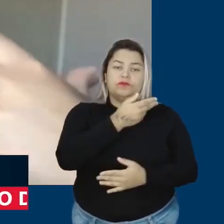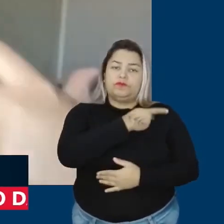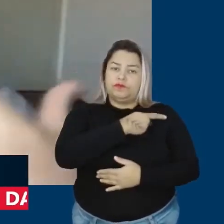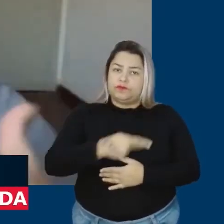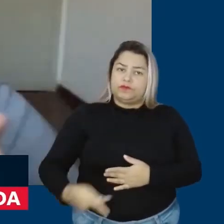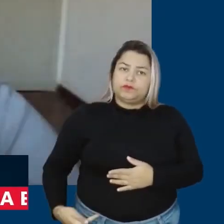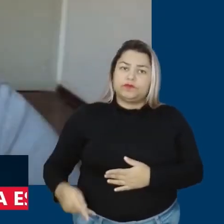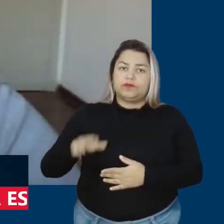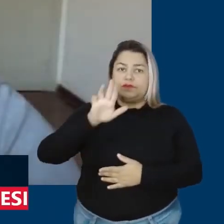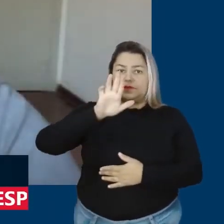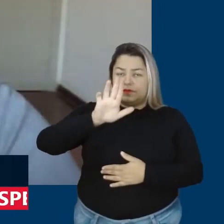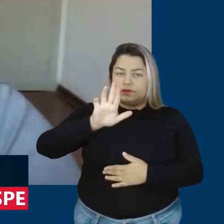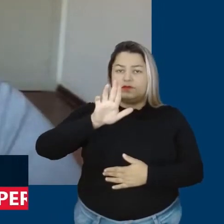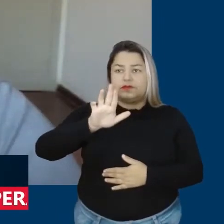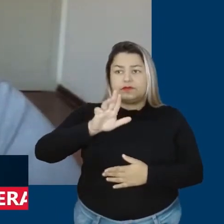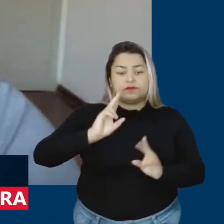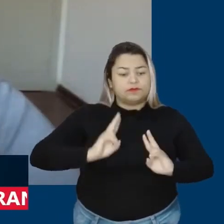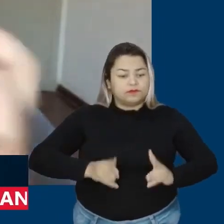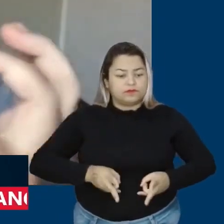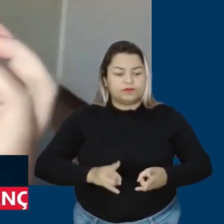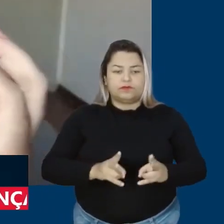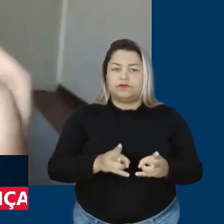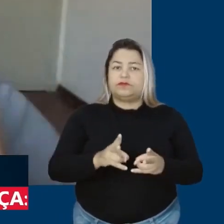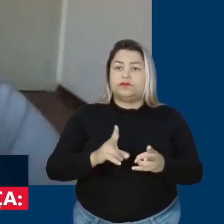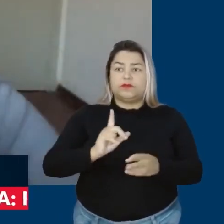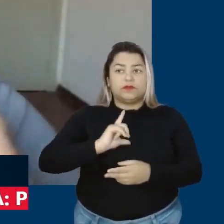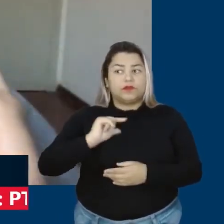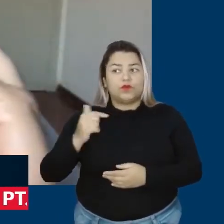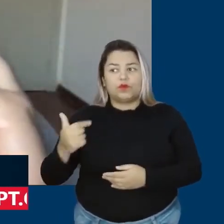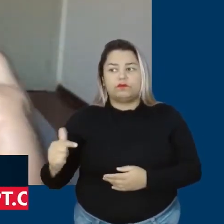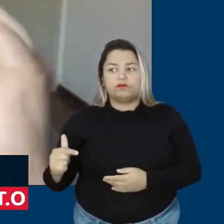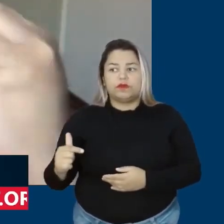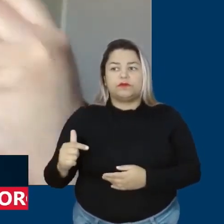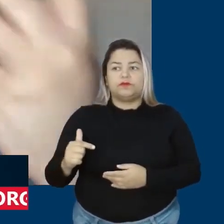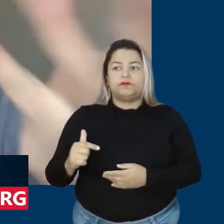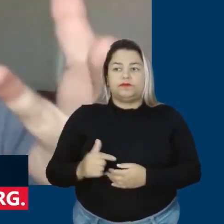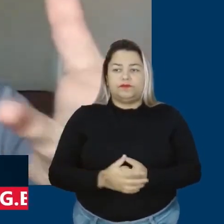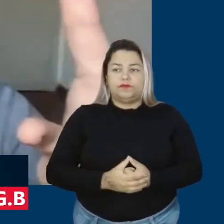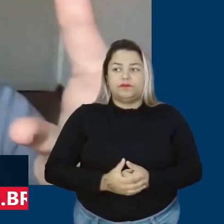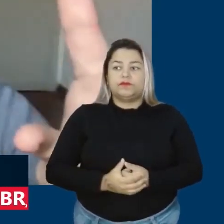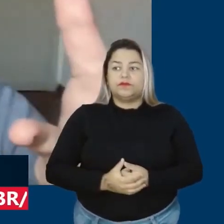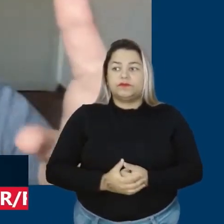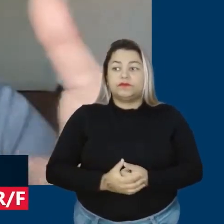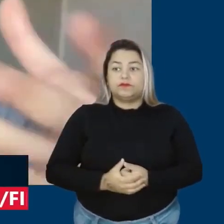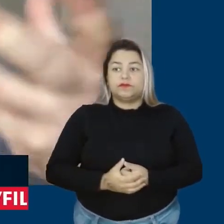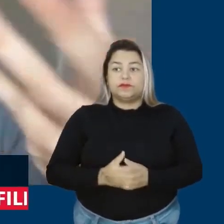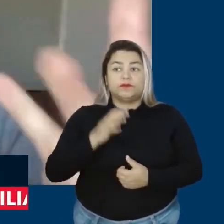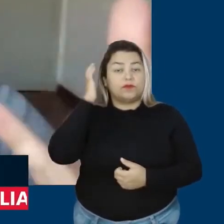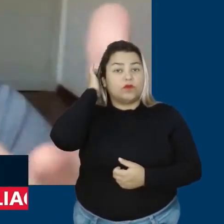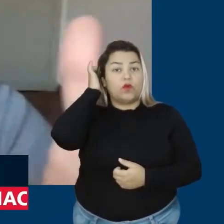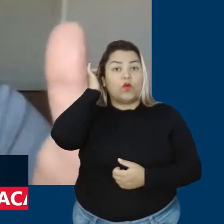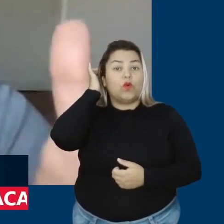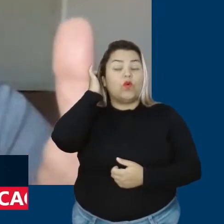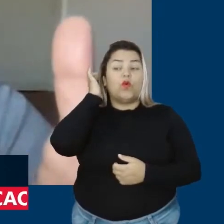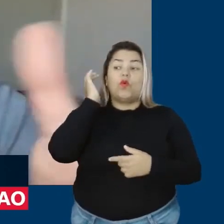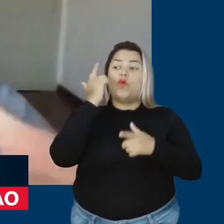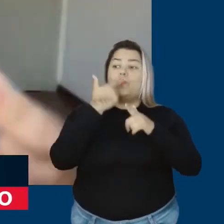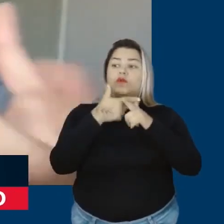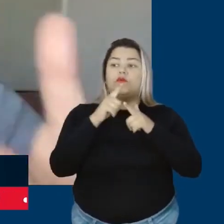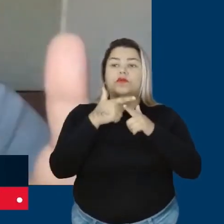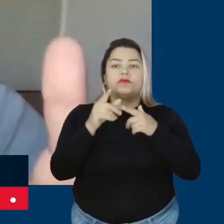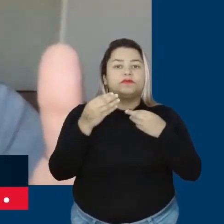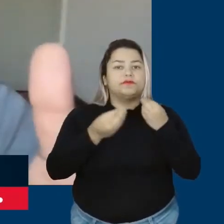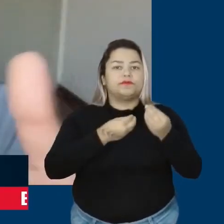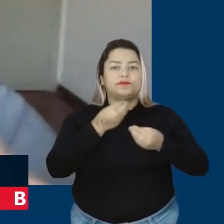Lula sempre trazendo programas que não existem, e aí olha-se um problema, como a gente vai resolver esse